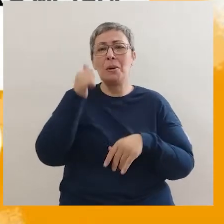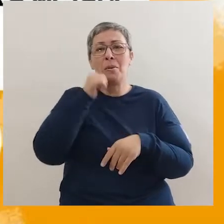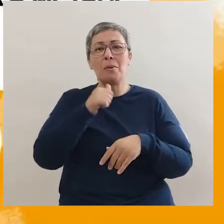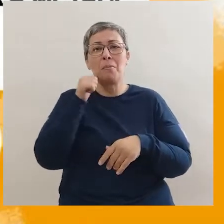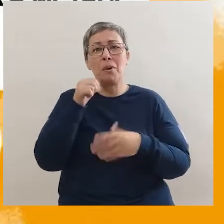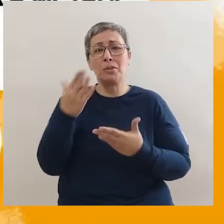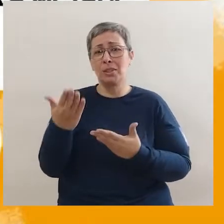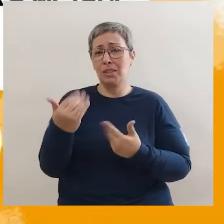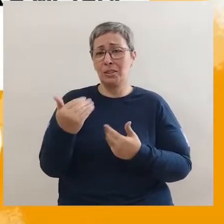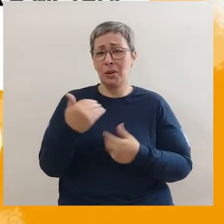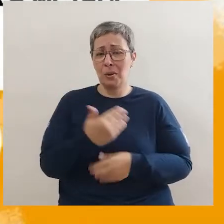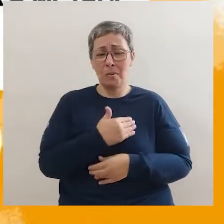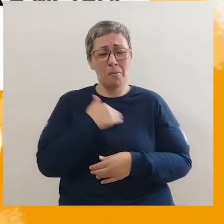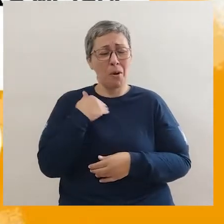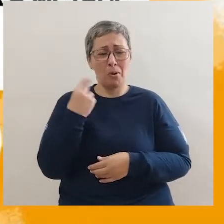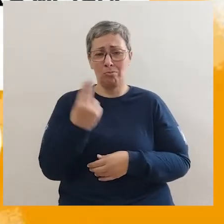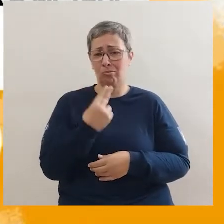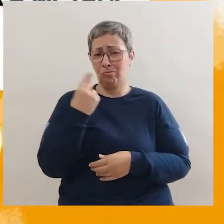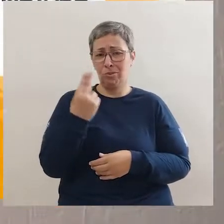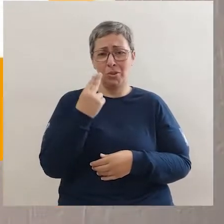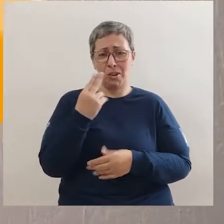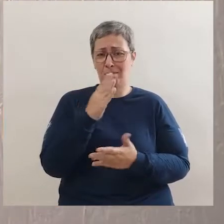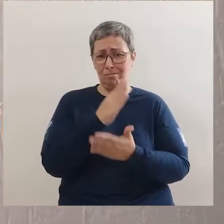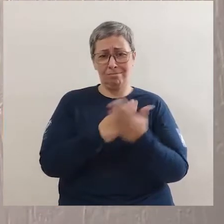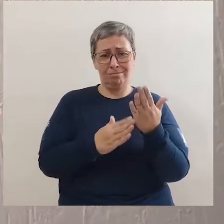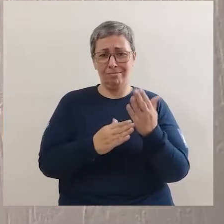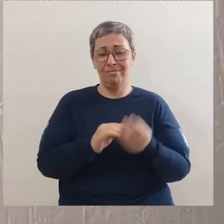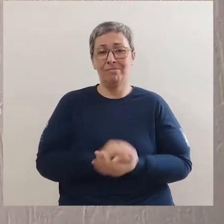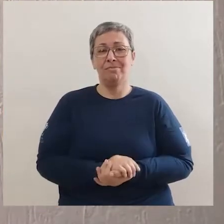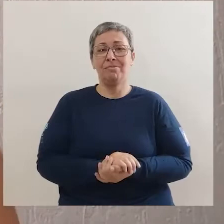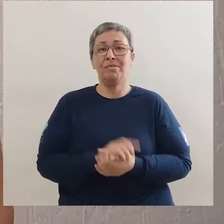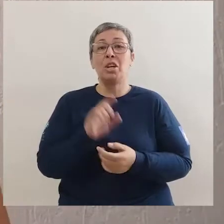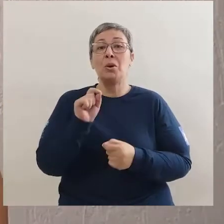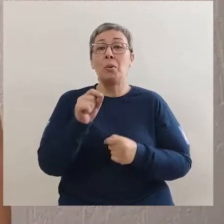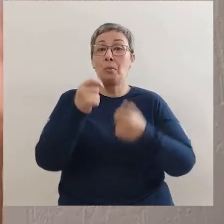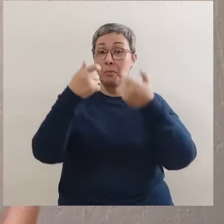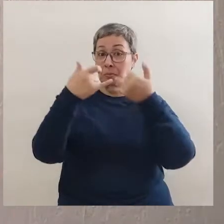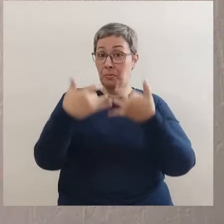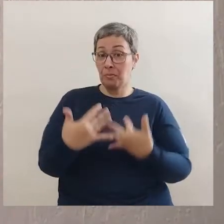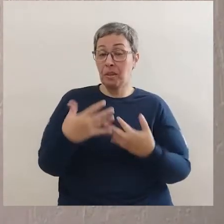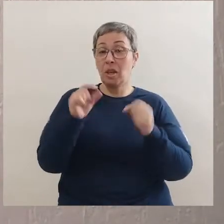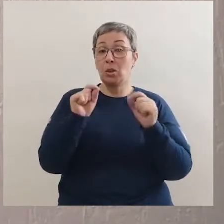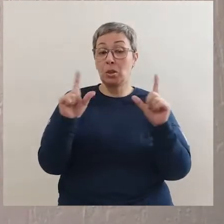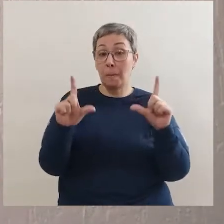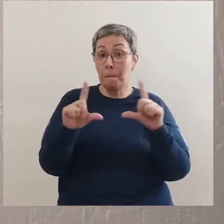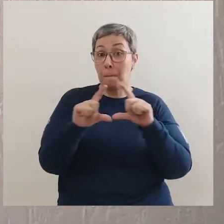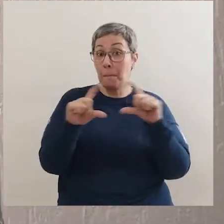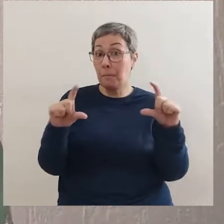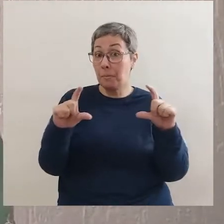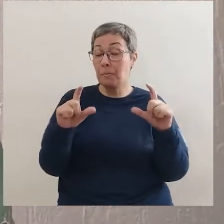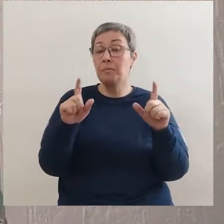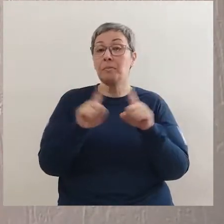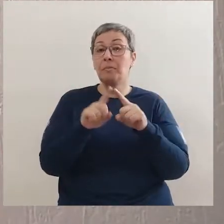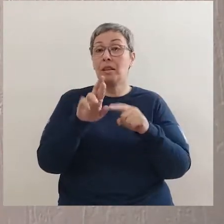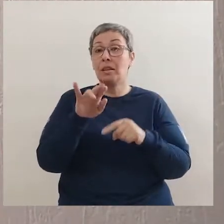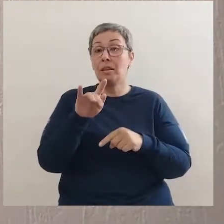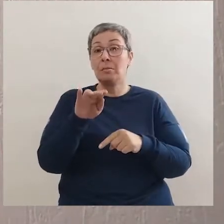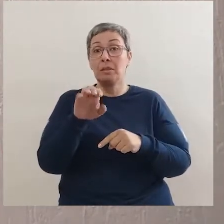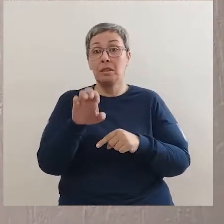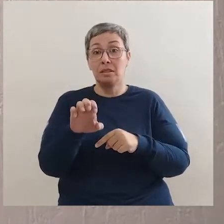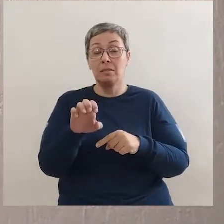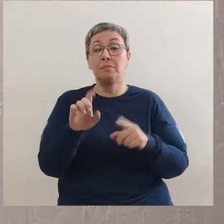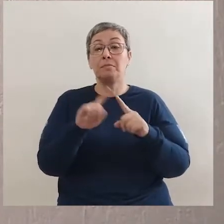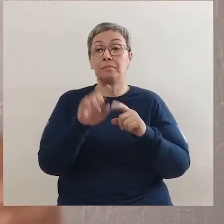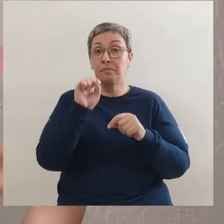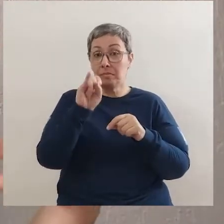morrem e não chegam à metade. Como eu falei, esse é só um trecho do repente, tá? Se vocês quiserem